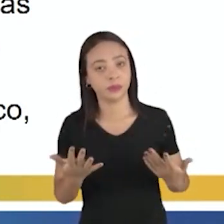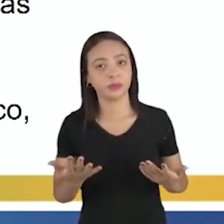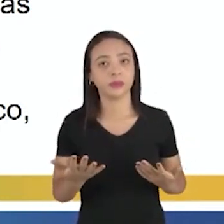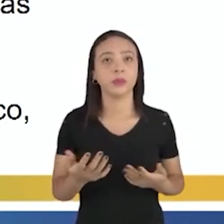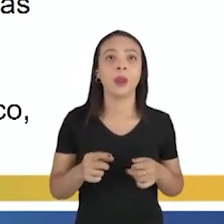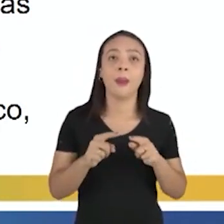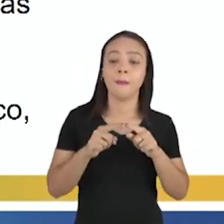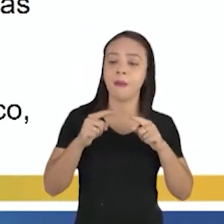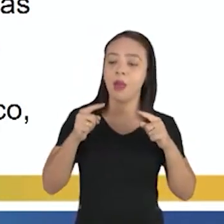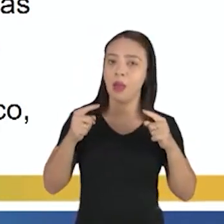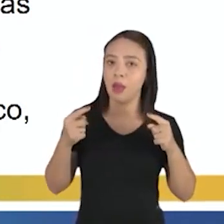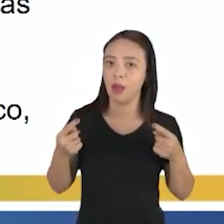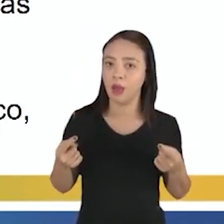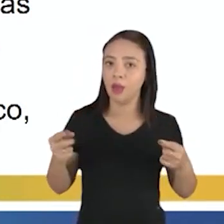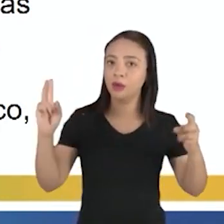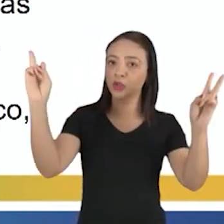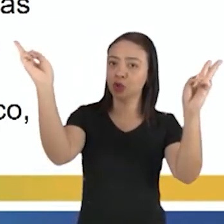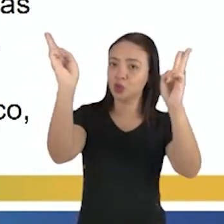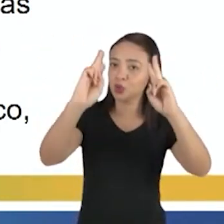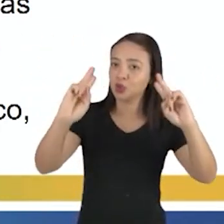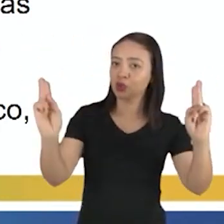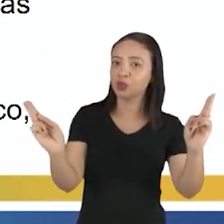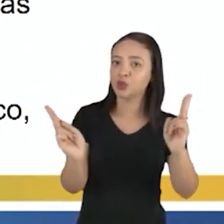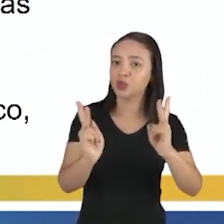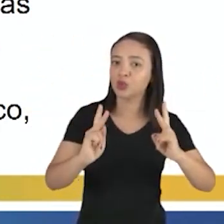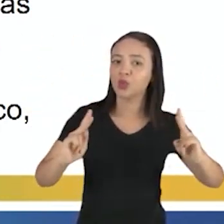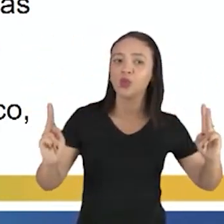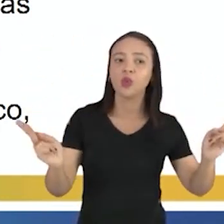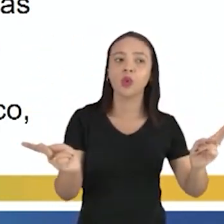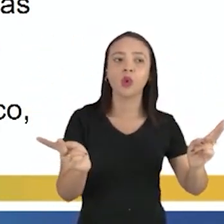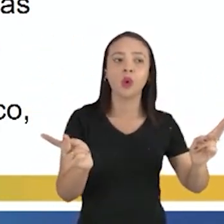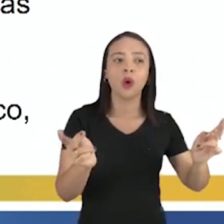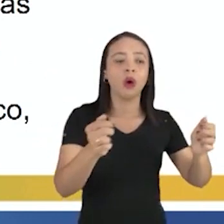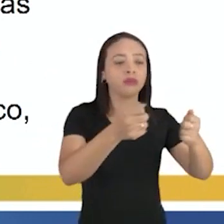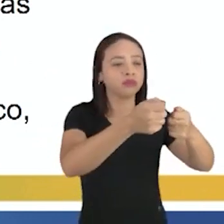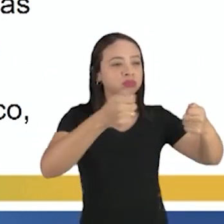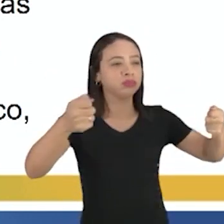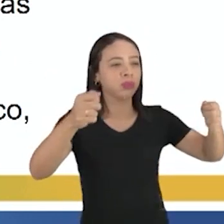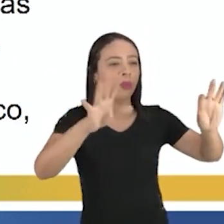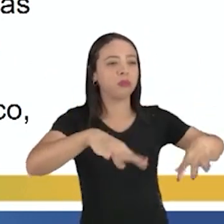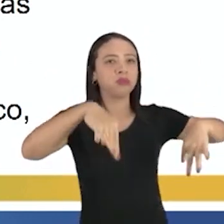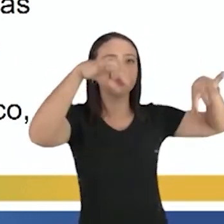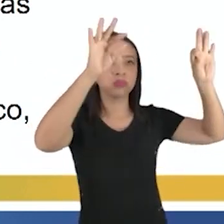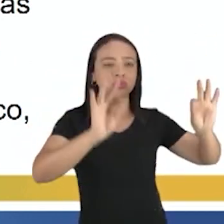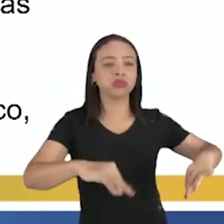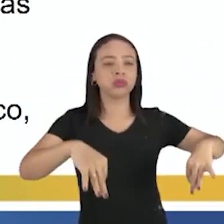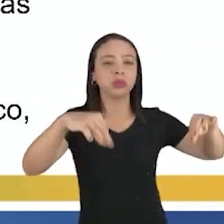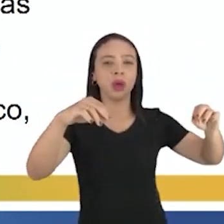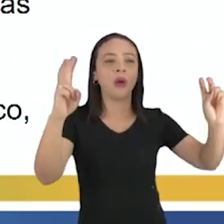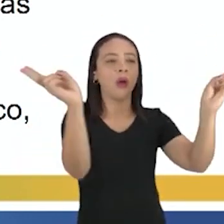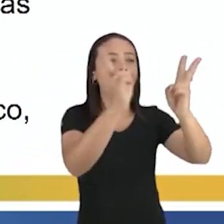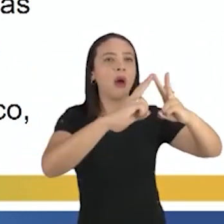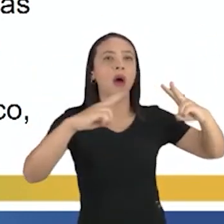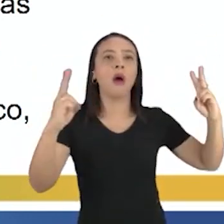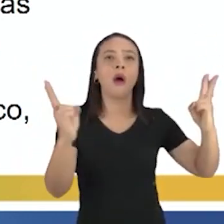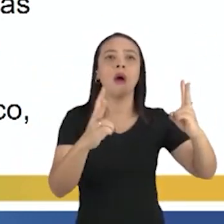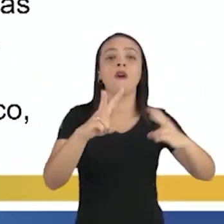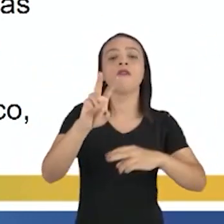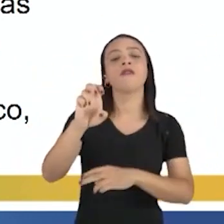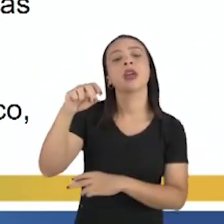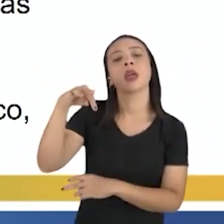poucos, mas o vento batendo nas cortinas, aí grifa aqui o vento,